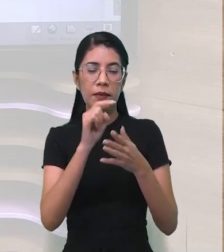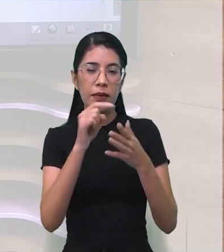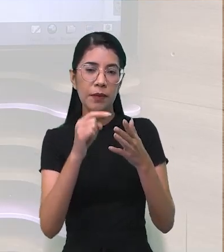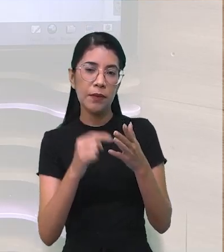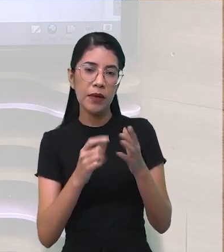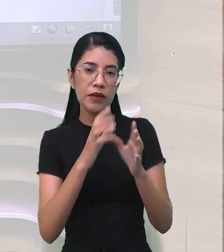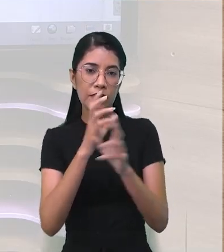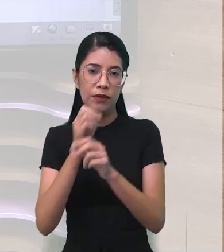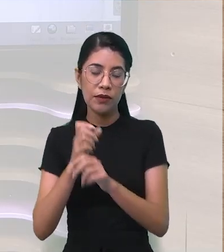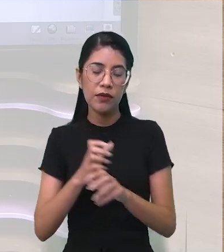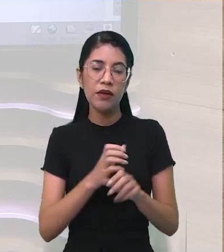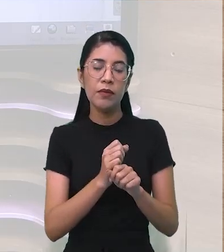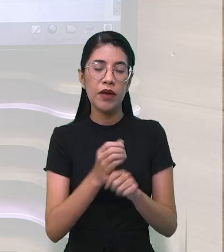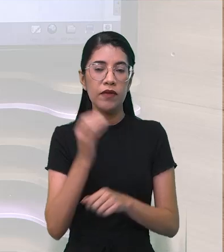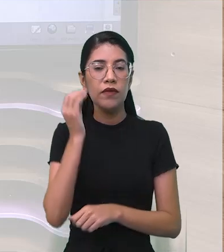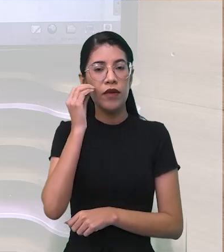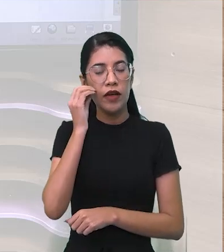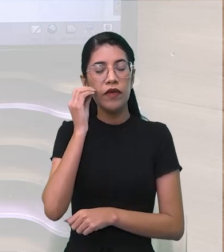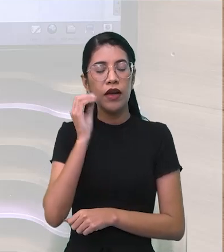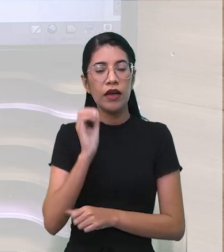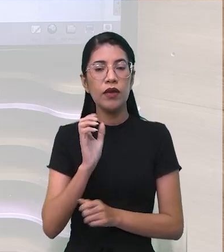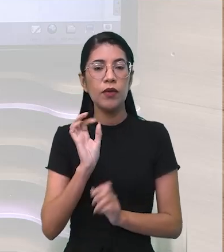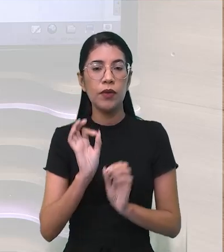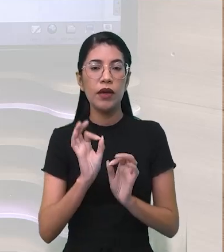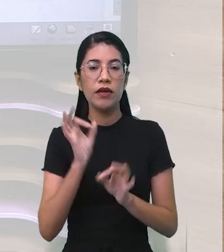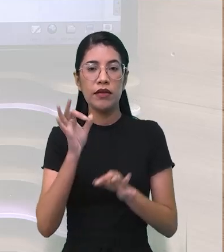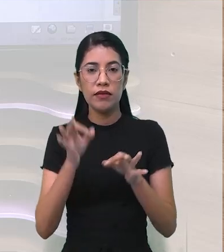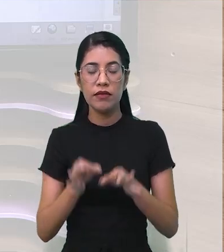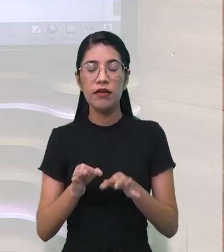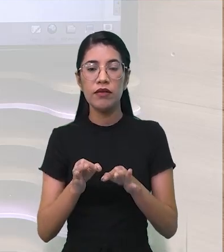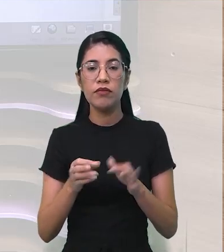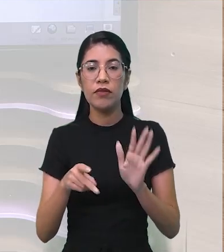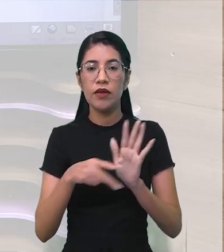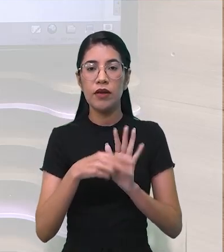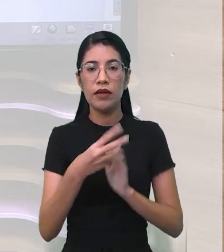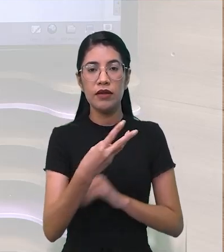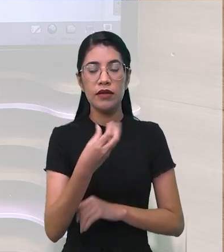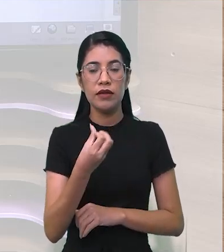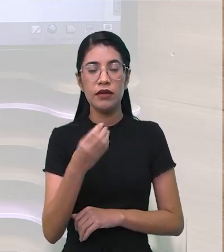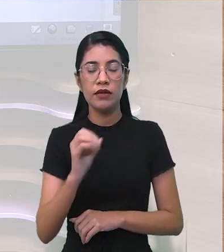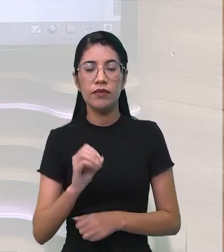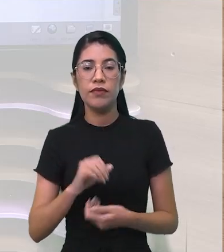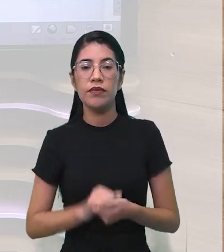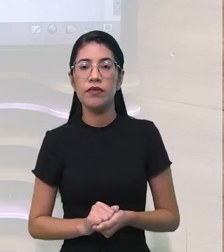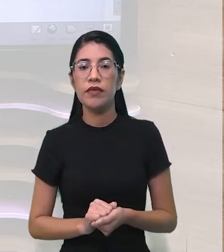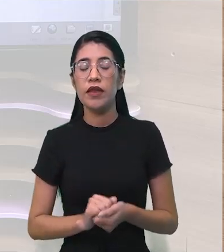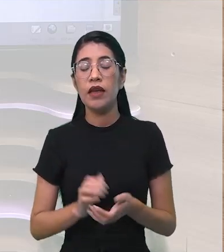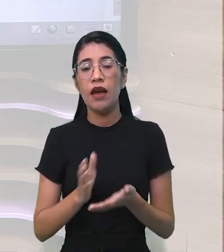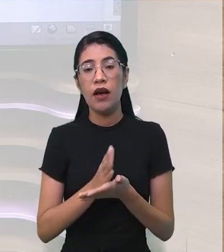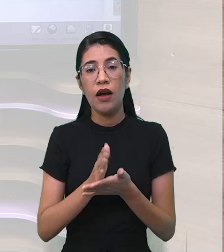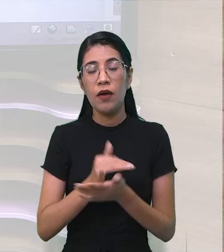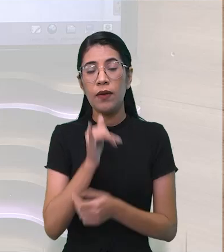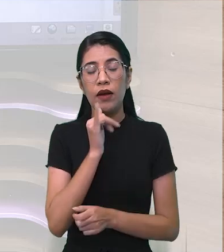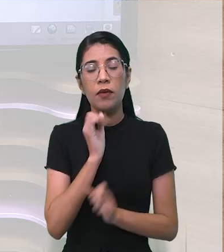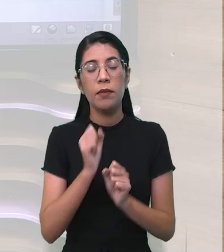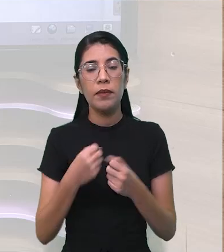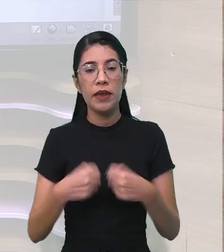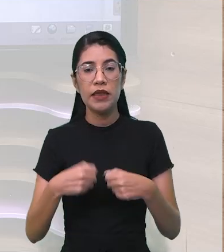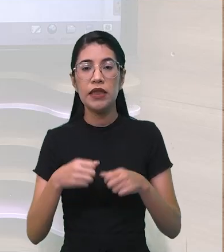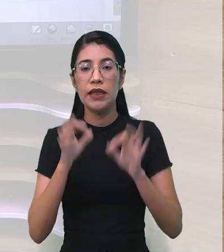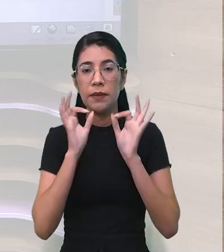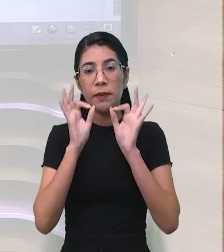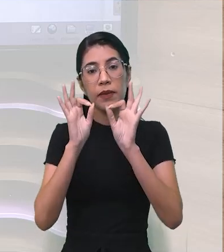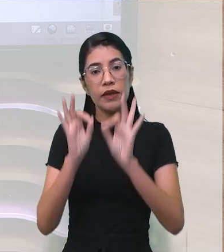um, que você vai verificar que o resultado é igual a 360 graus. Então, em alguns casos, vai ser necessário você